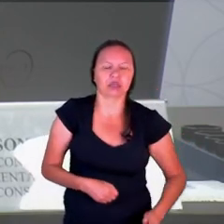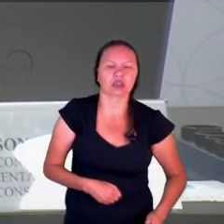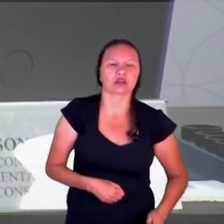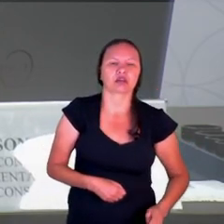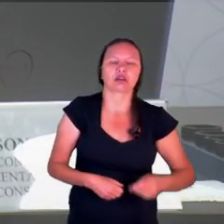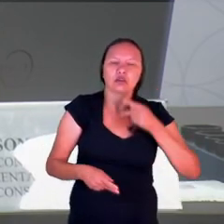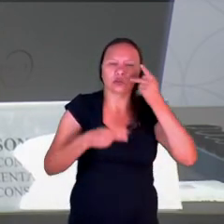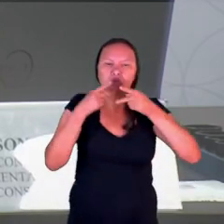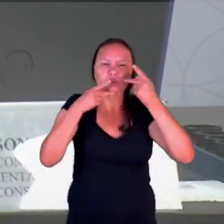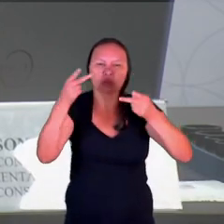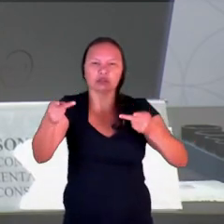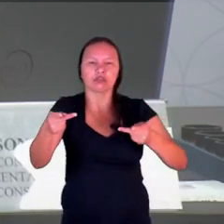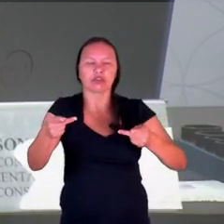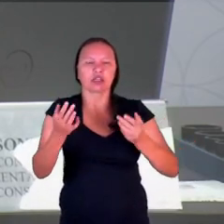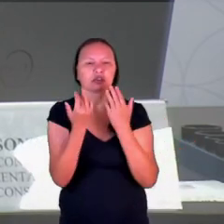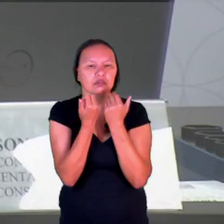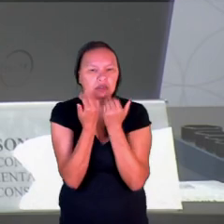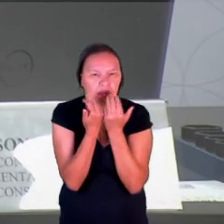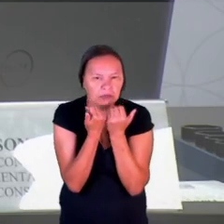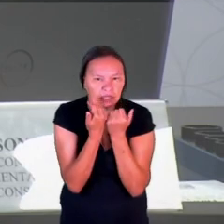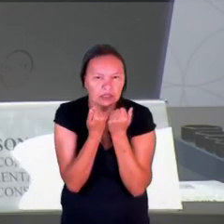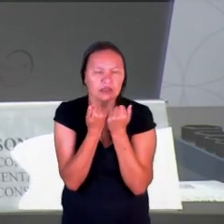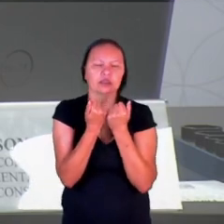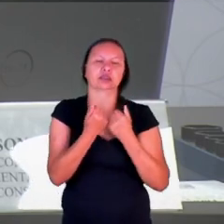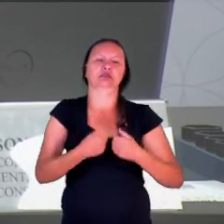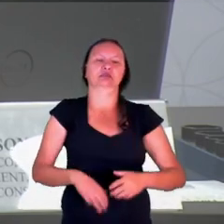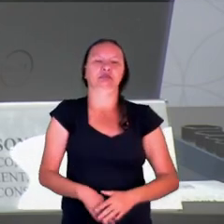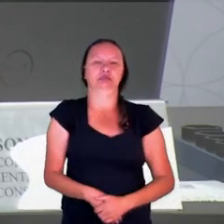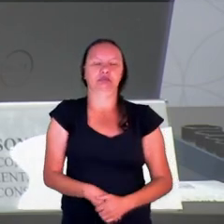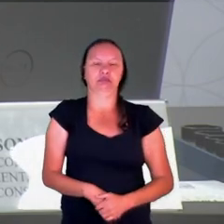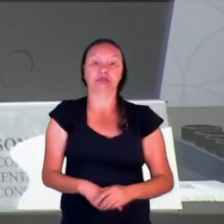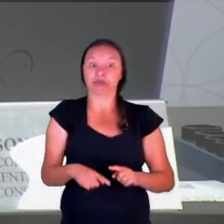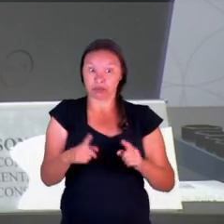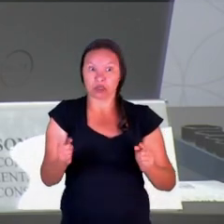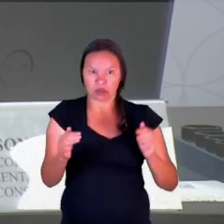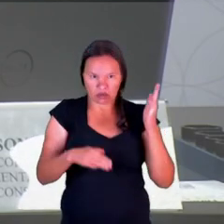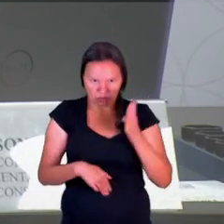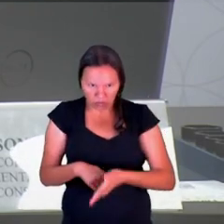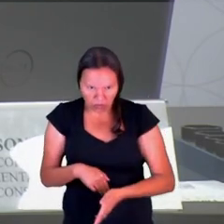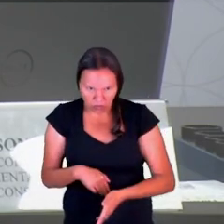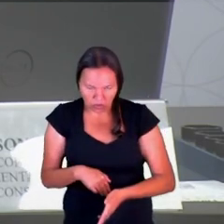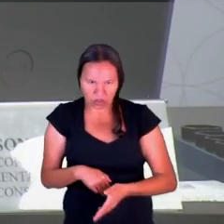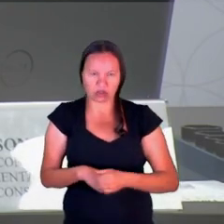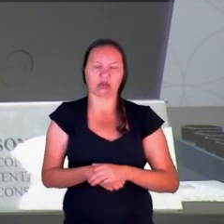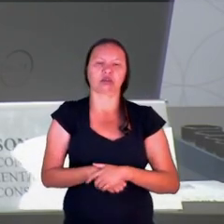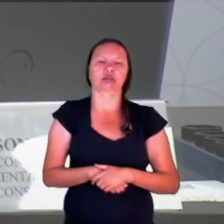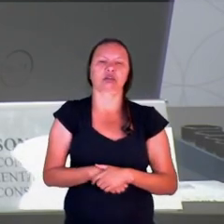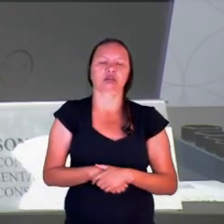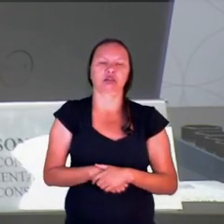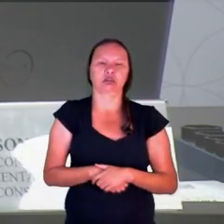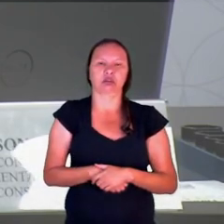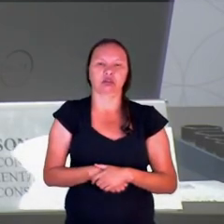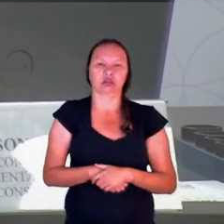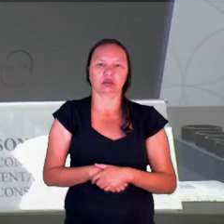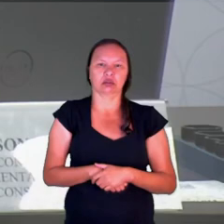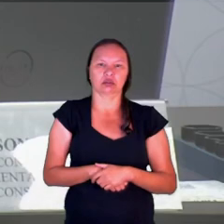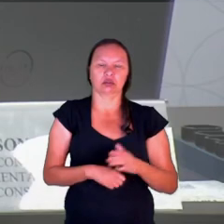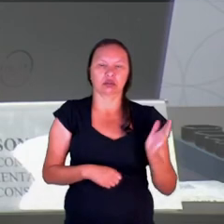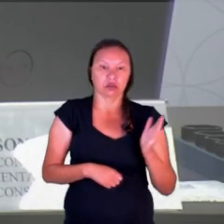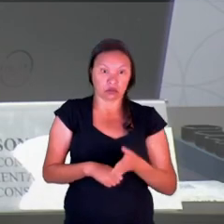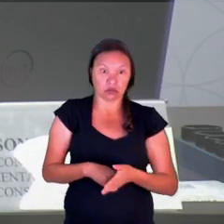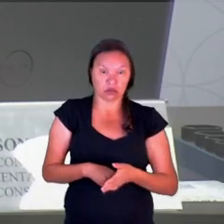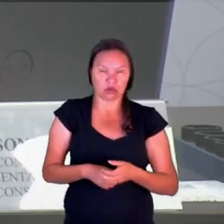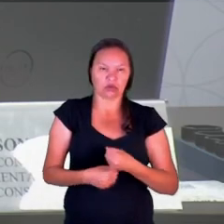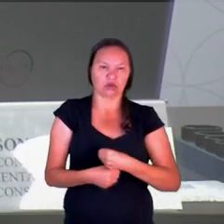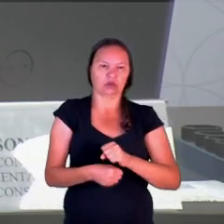se refere à questão da alimentação tanto é que estamos agora né durante esses esses últimos